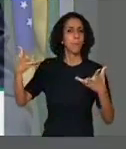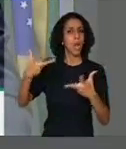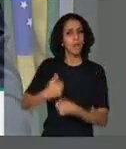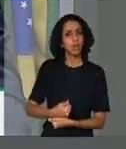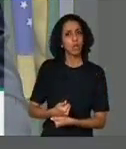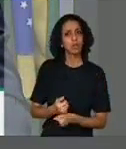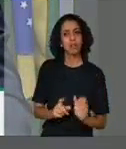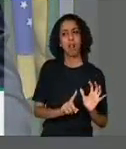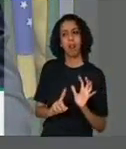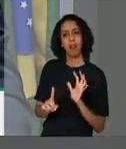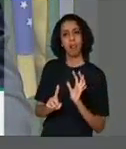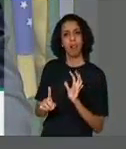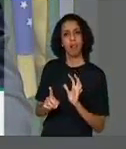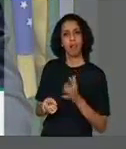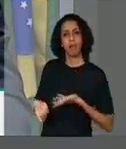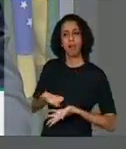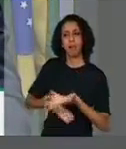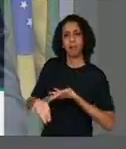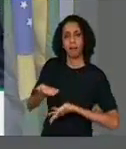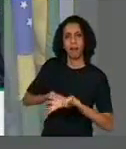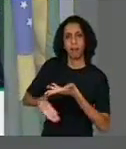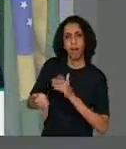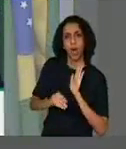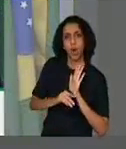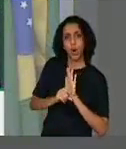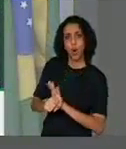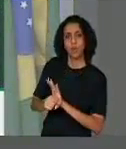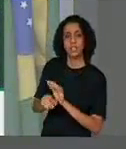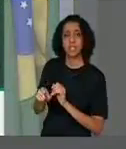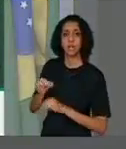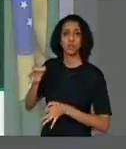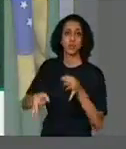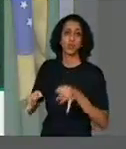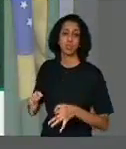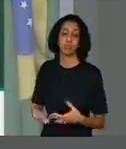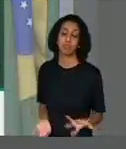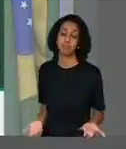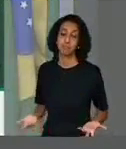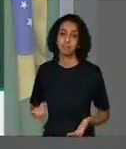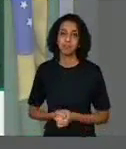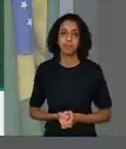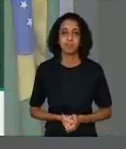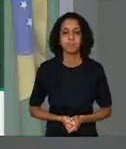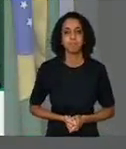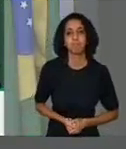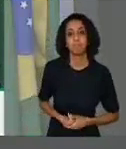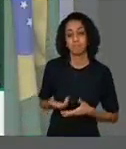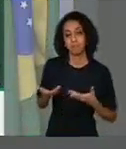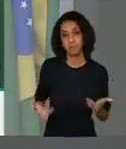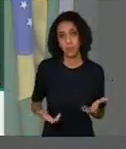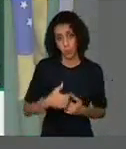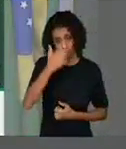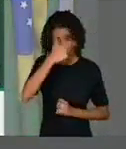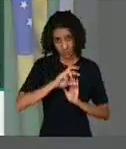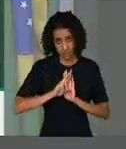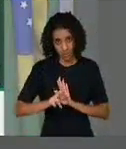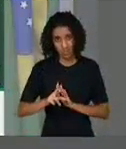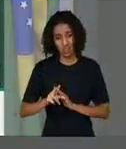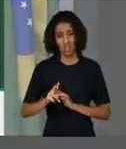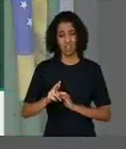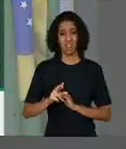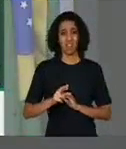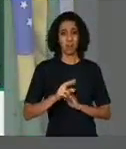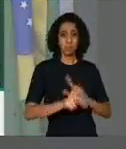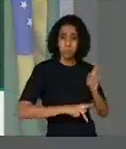a justiça com seus inúmeros recursos. Então, presidente, em nome do nosso país, em nome do